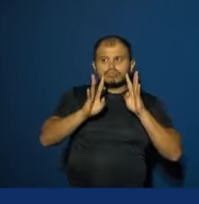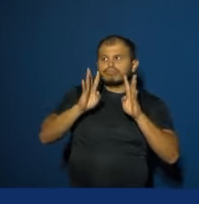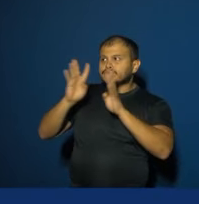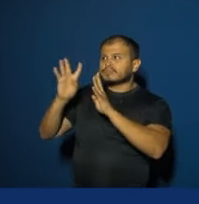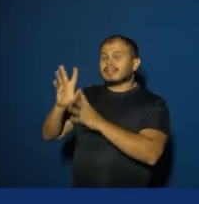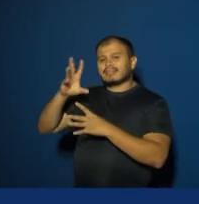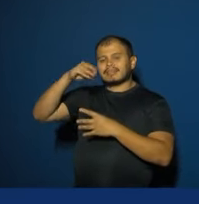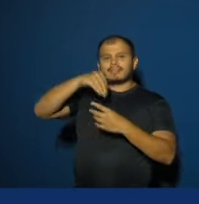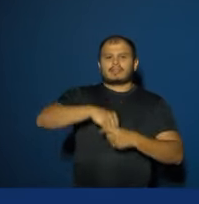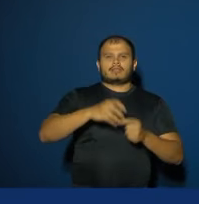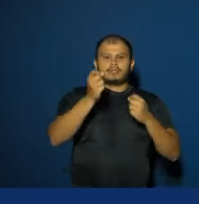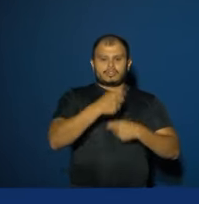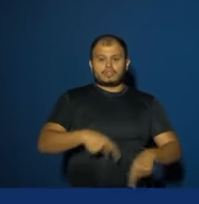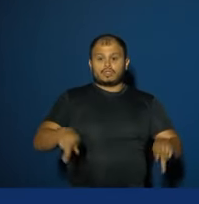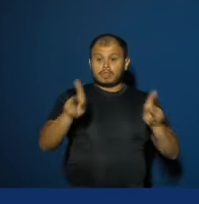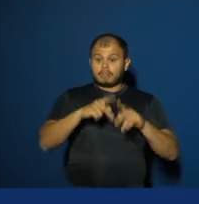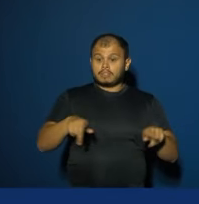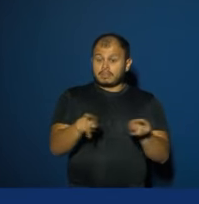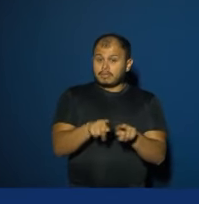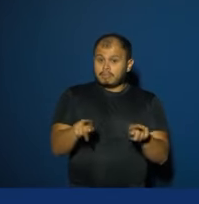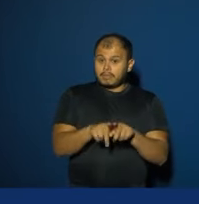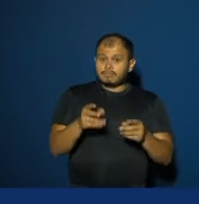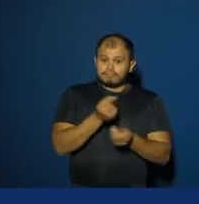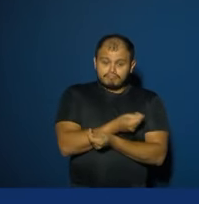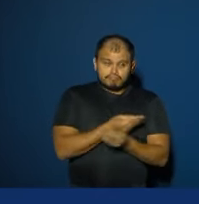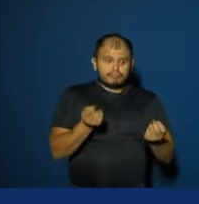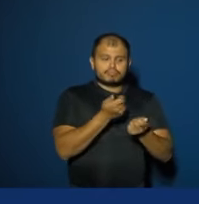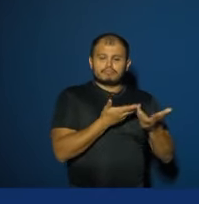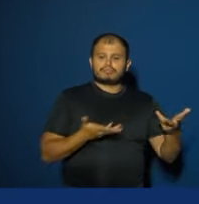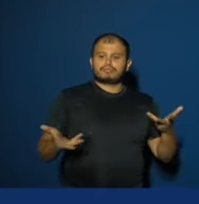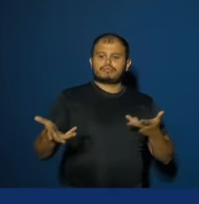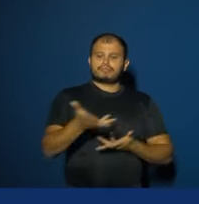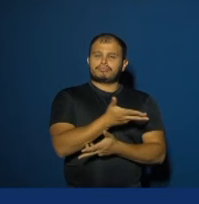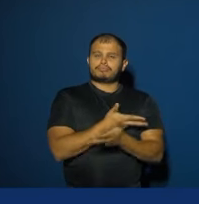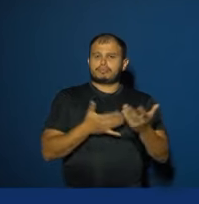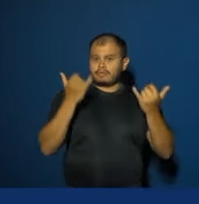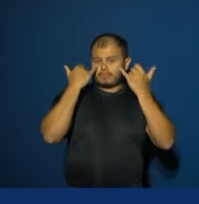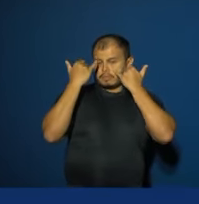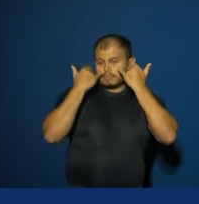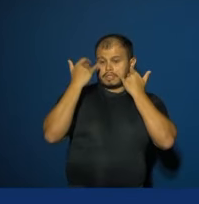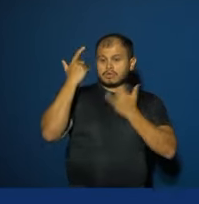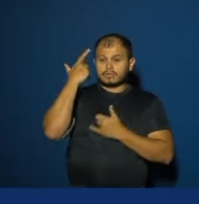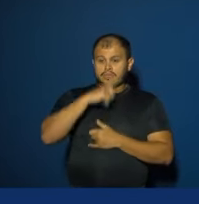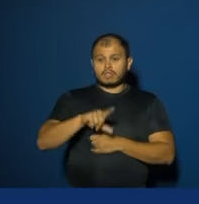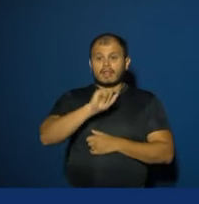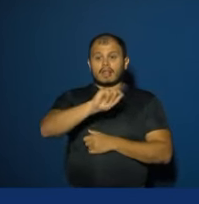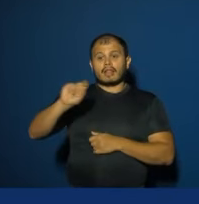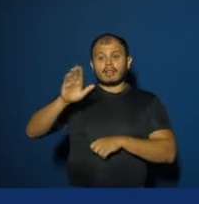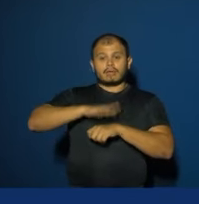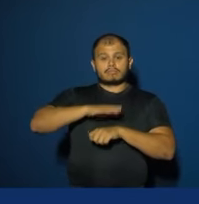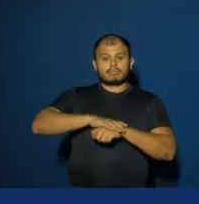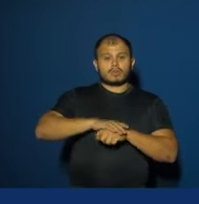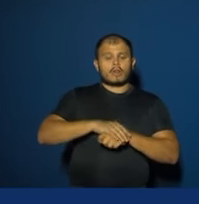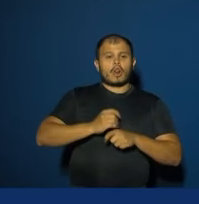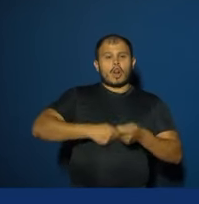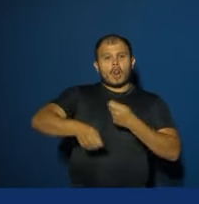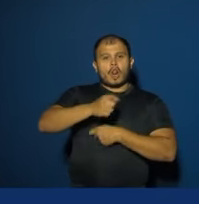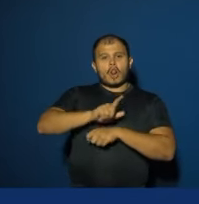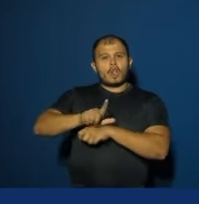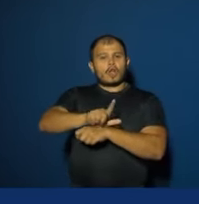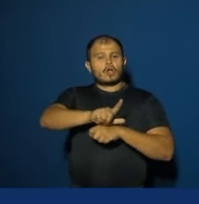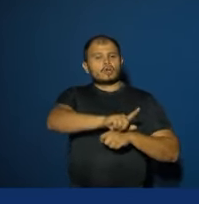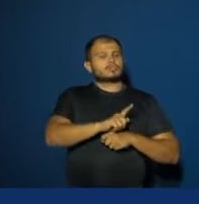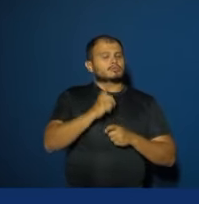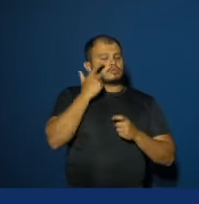do shopping e dividir suas informações né dividir sua experiência conosco pra gente poder ajudar o logista a ir performar melhor